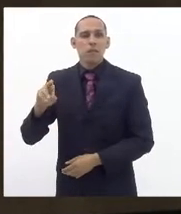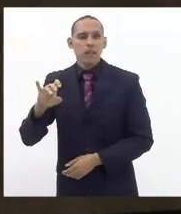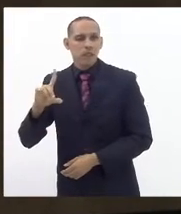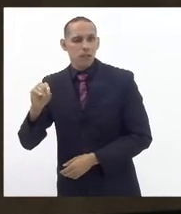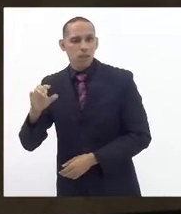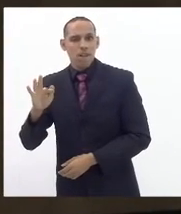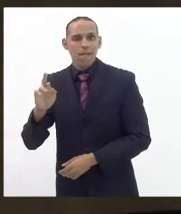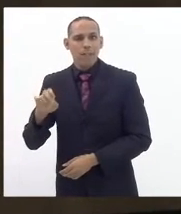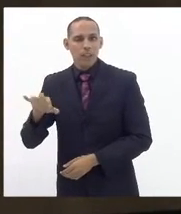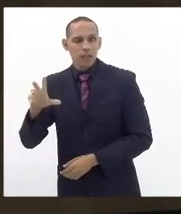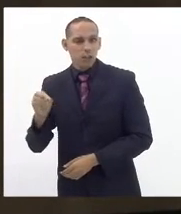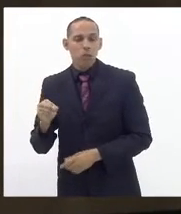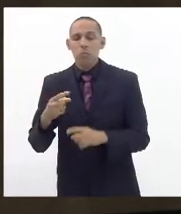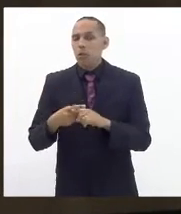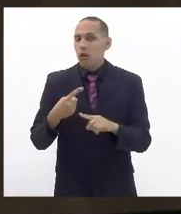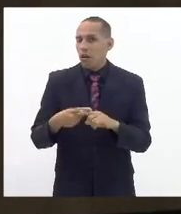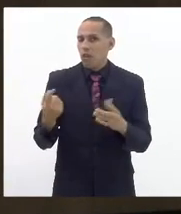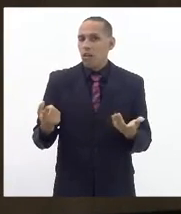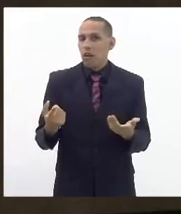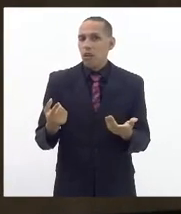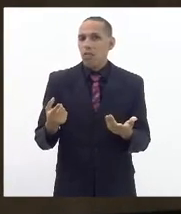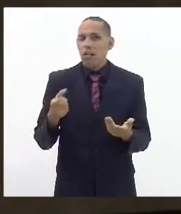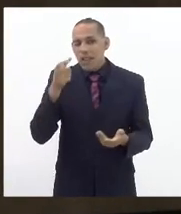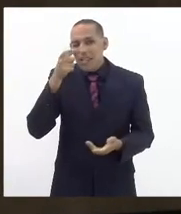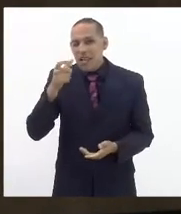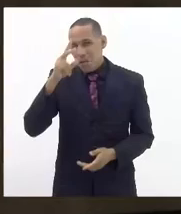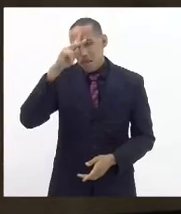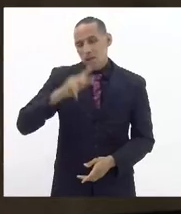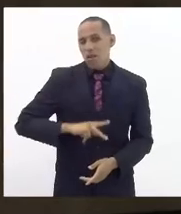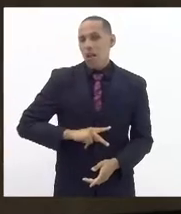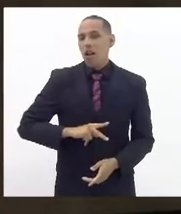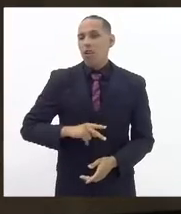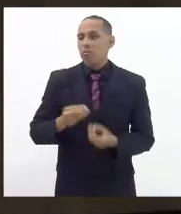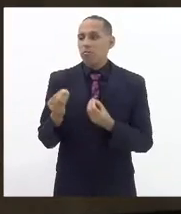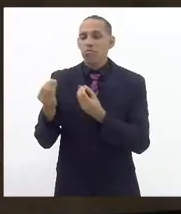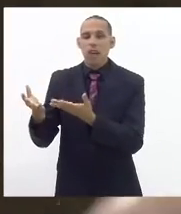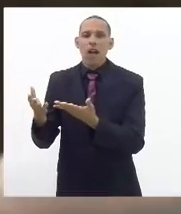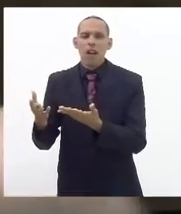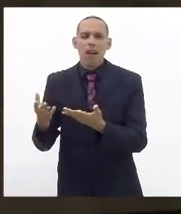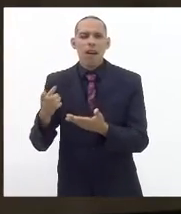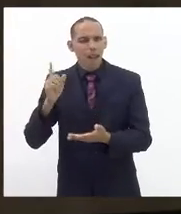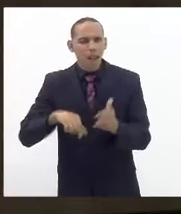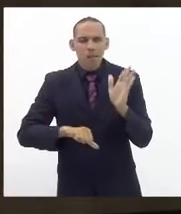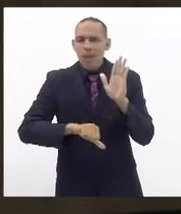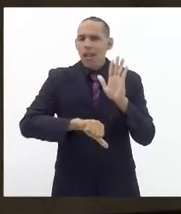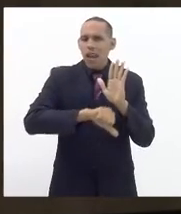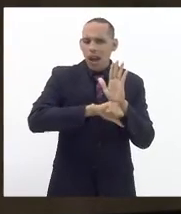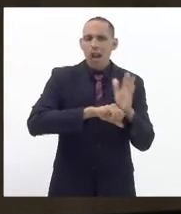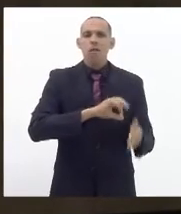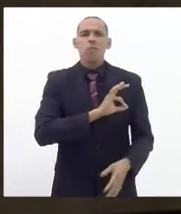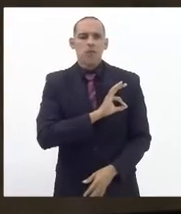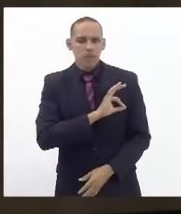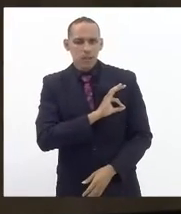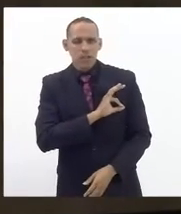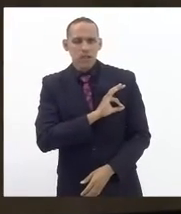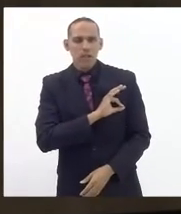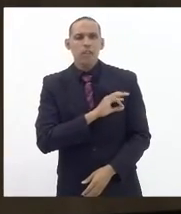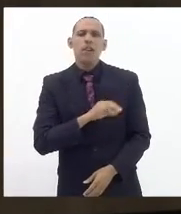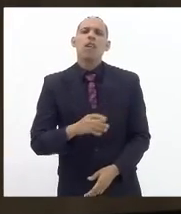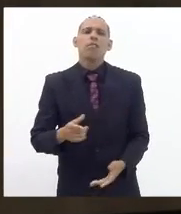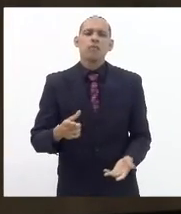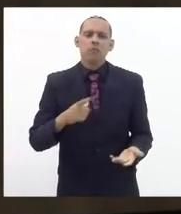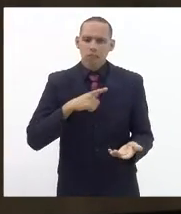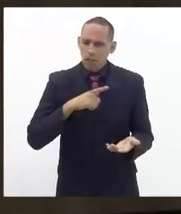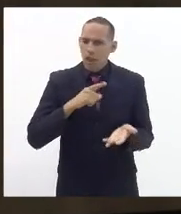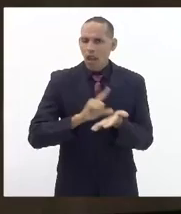Freixo para seus interesses pessoais? Já foram policiais penais, foi objeto de matéria recentemente,